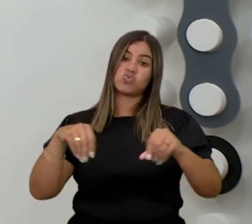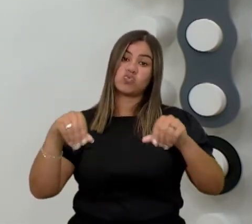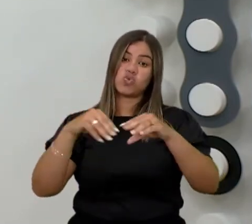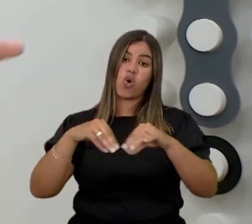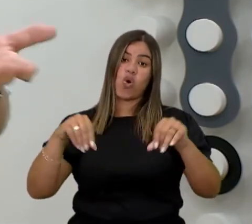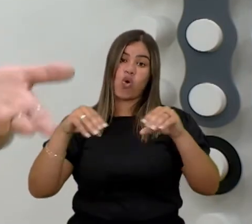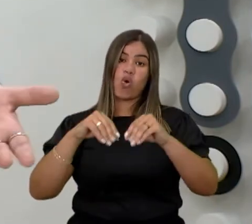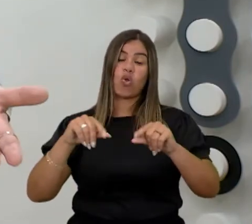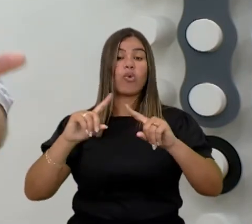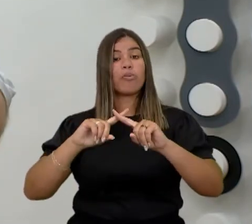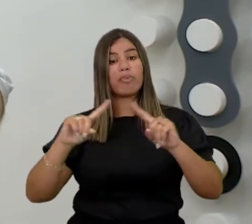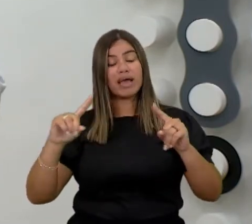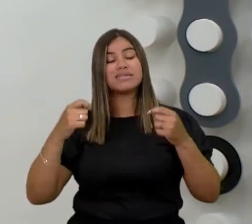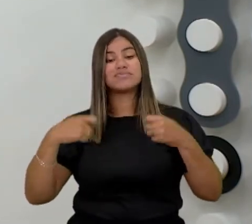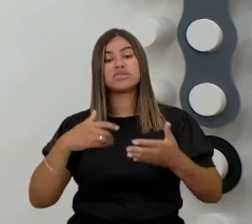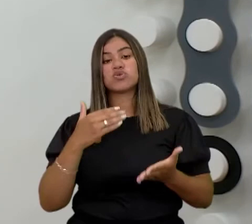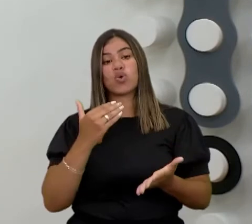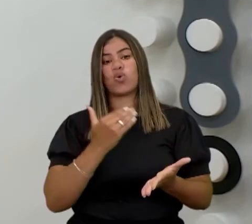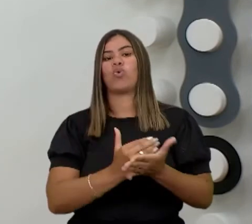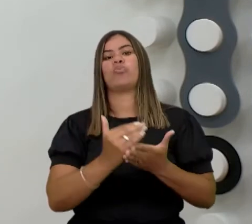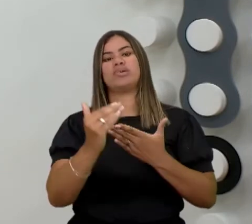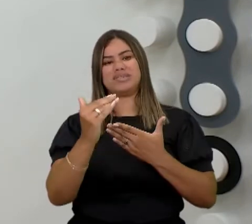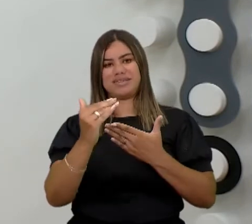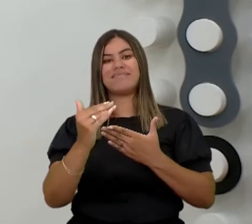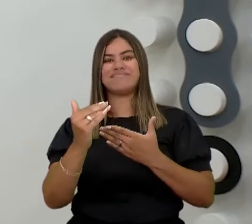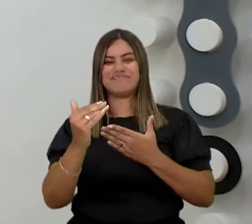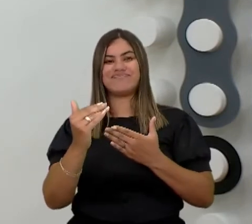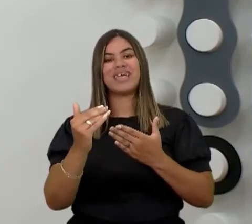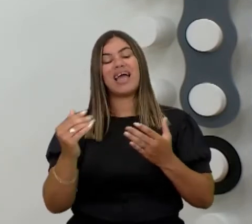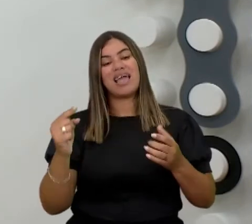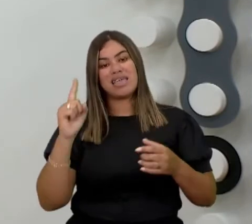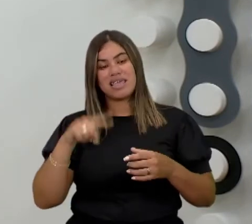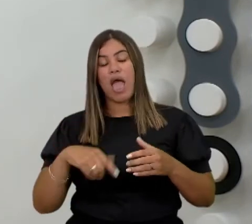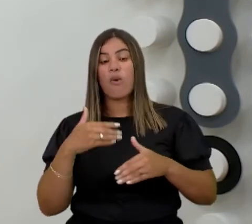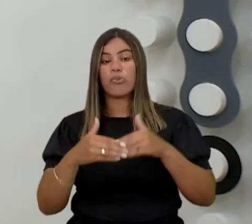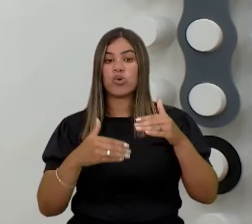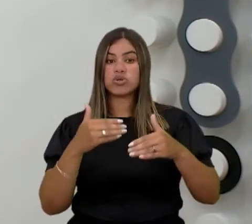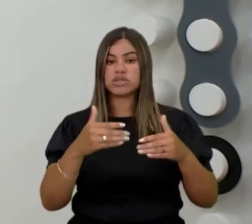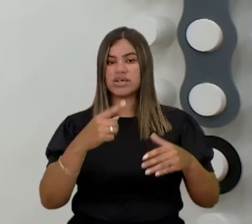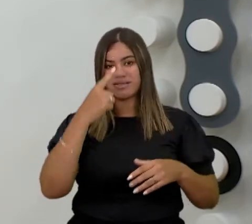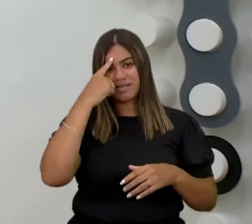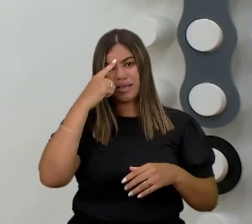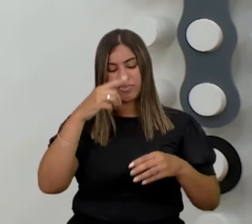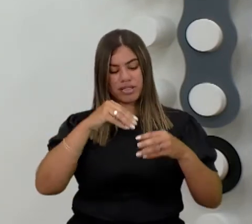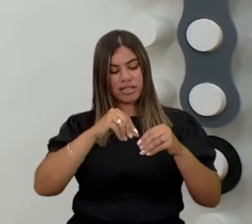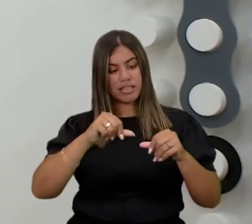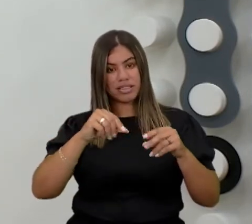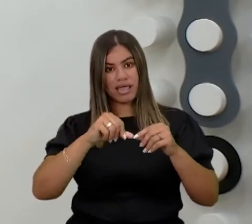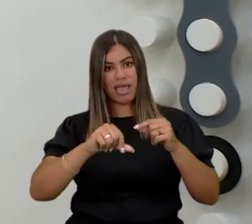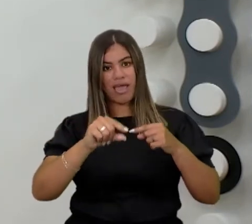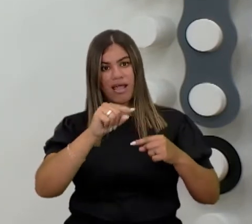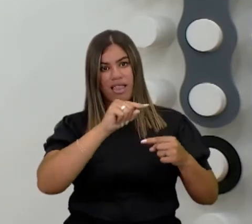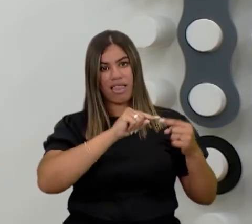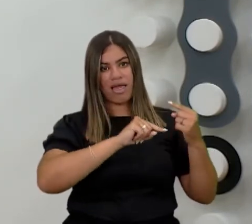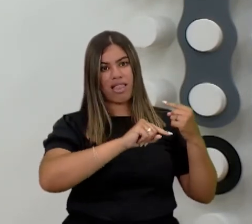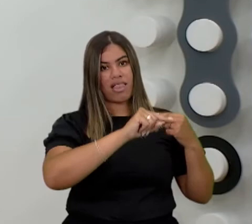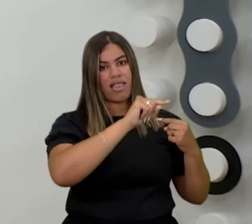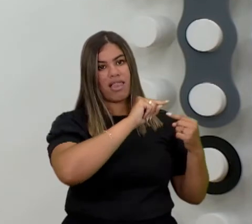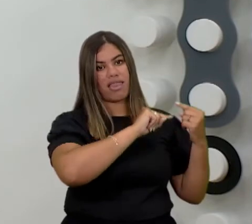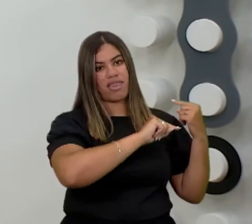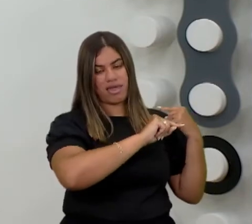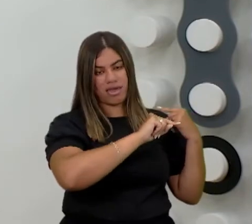tem que começar pela introdução, pelo início do processo. E veja como esse processo do solo, na qual faz parte